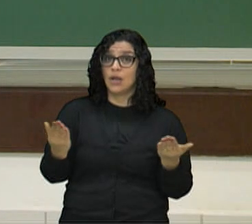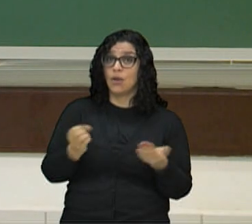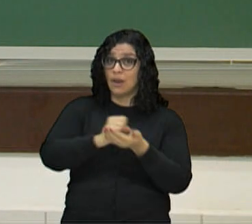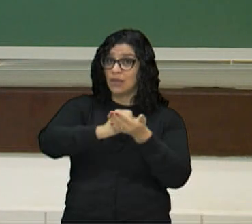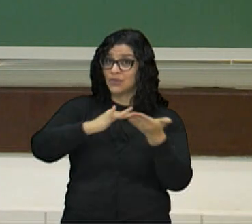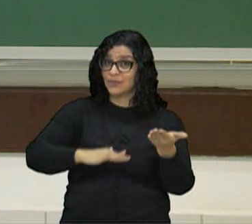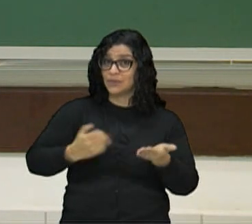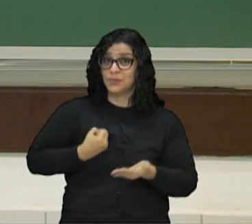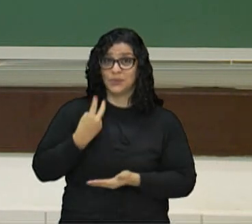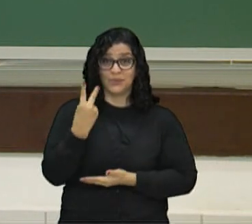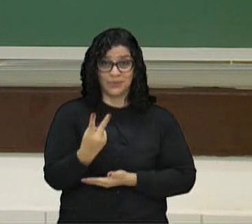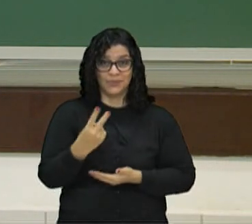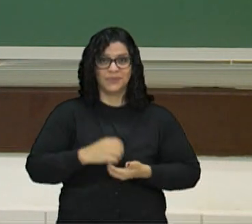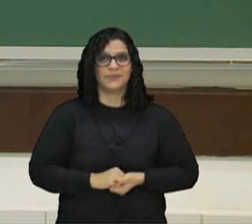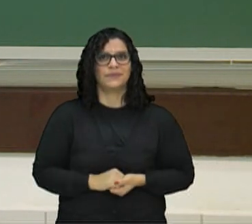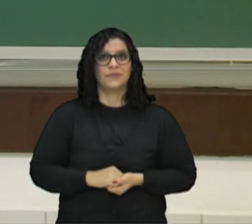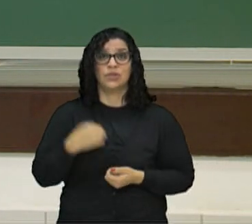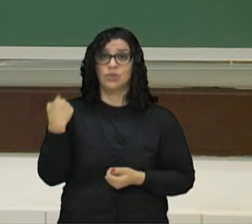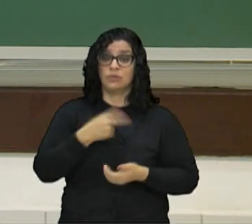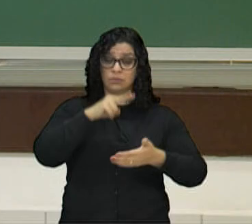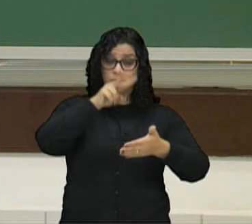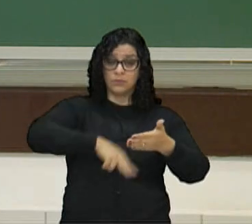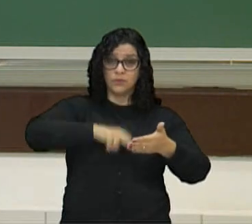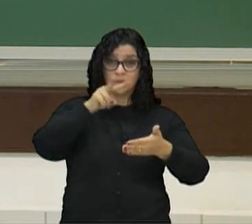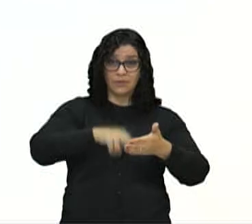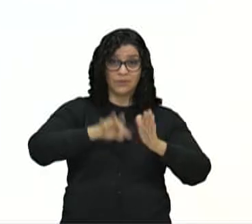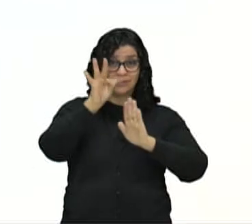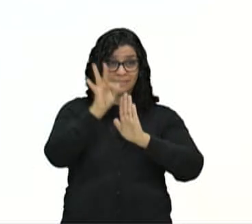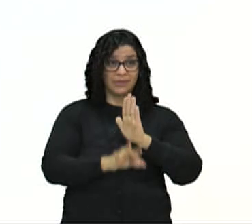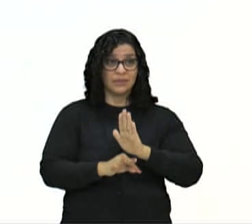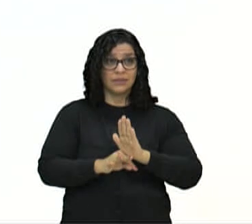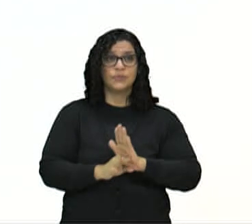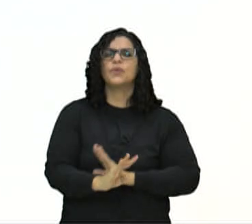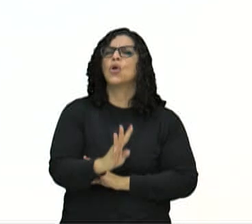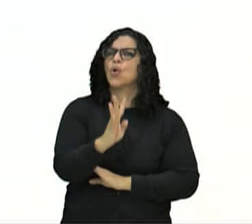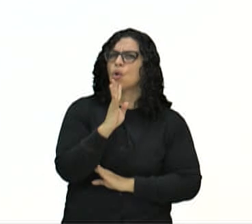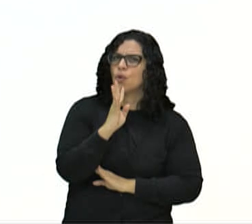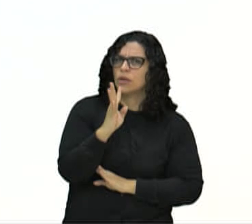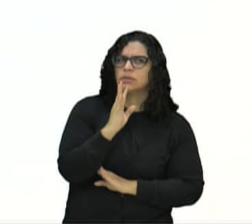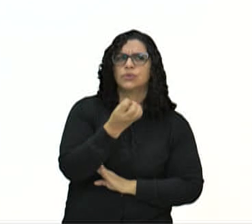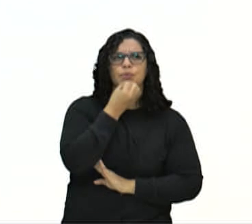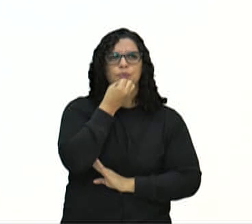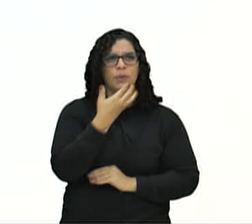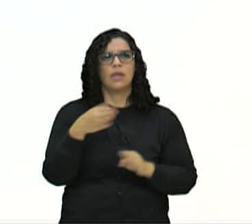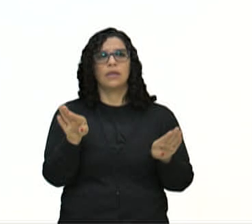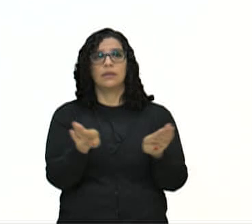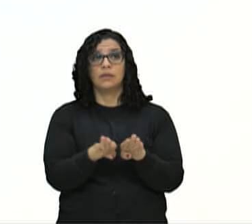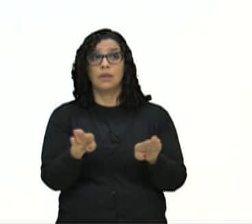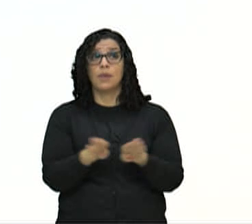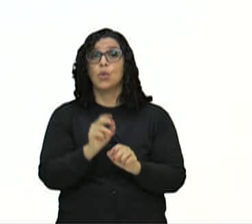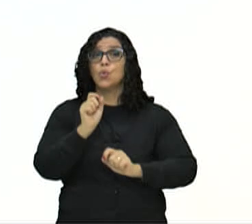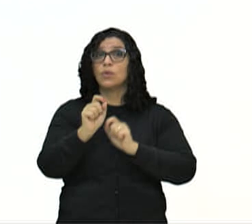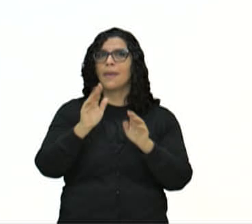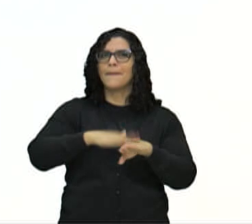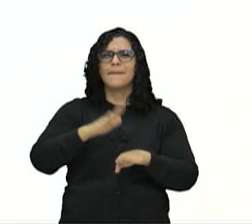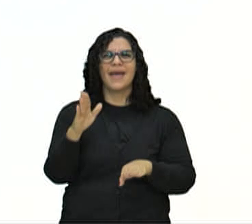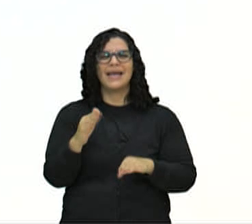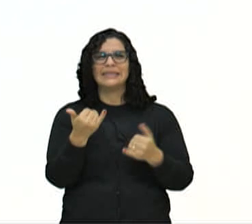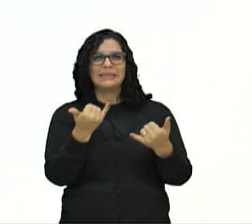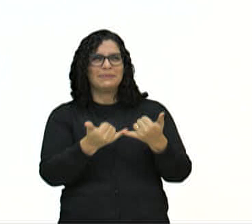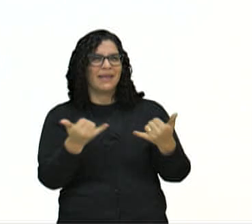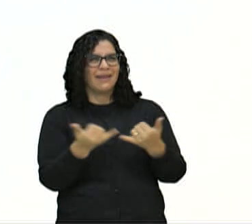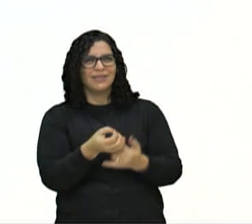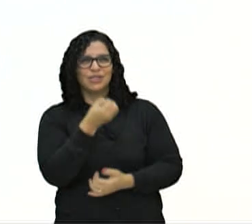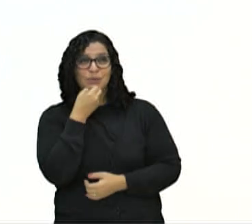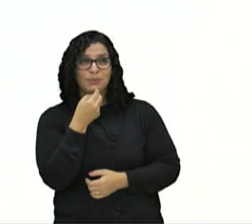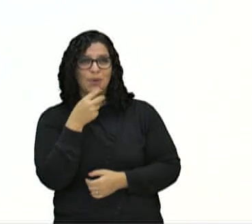Próxima atividade. Vamos ler esse trecho? Conhecendo muito bem o que mais conveniente